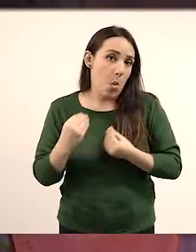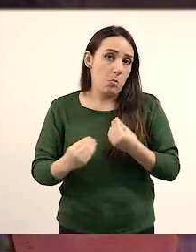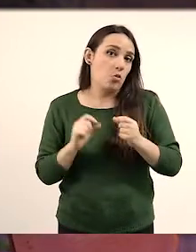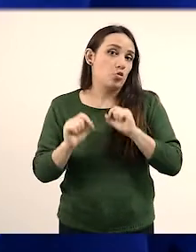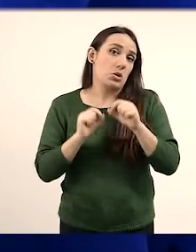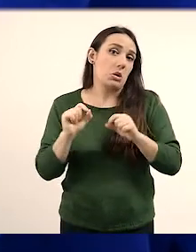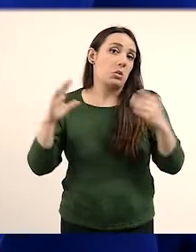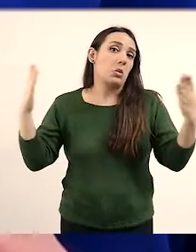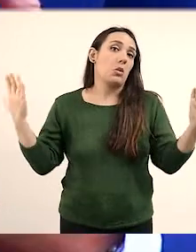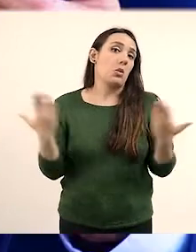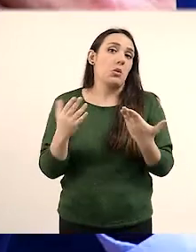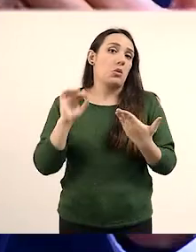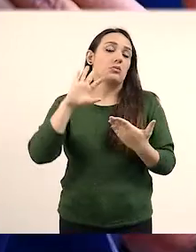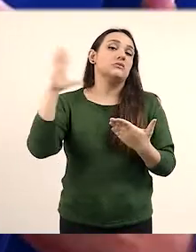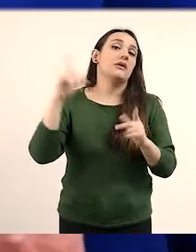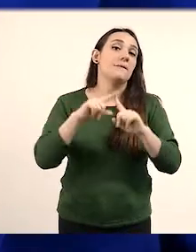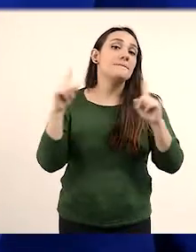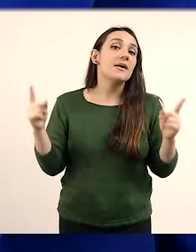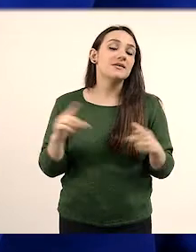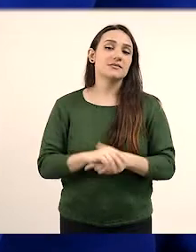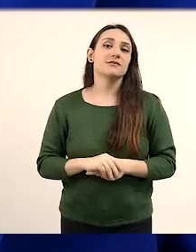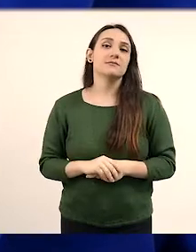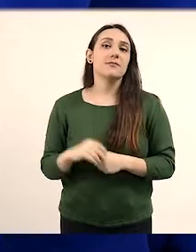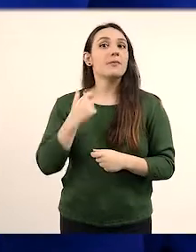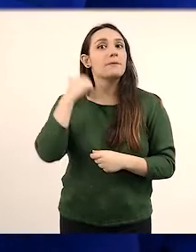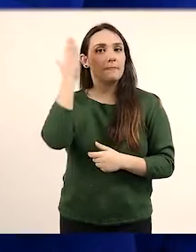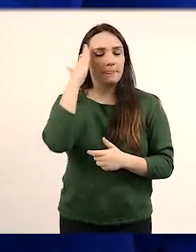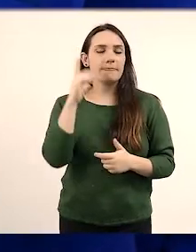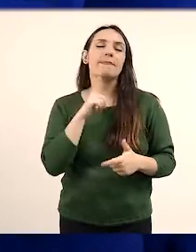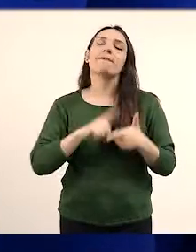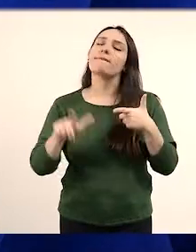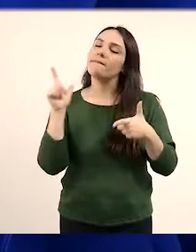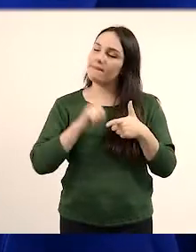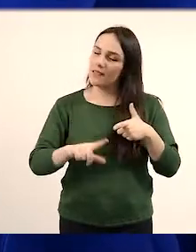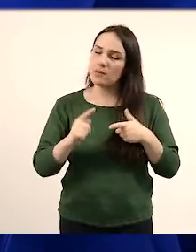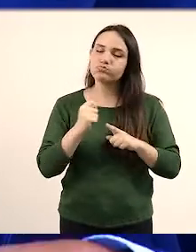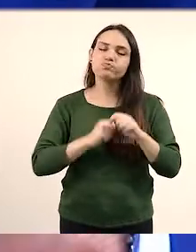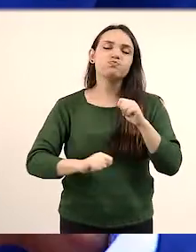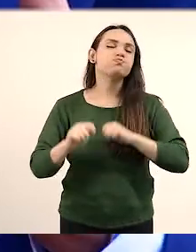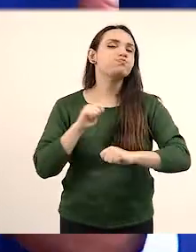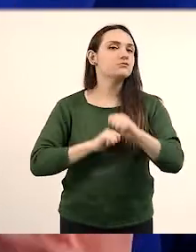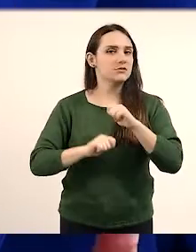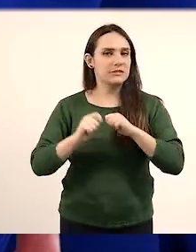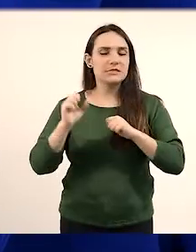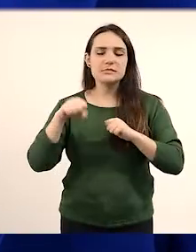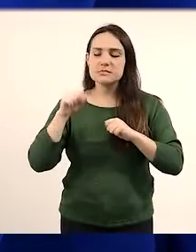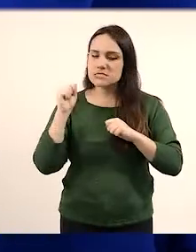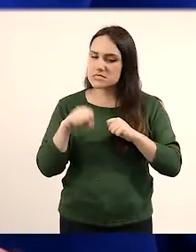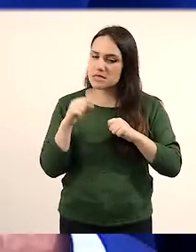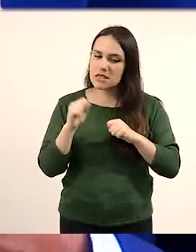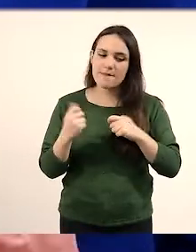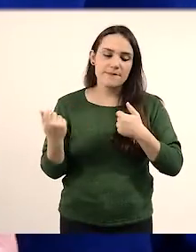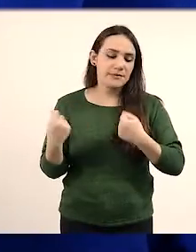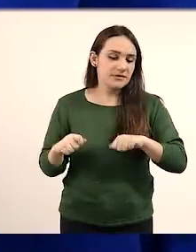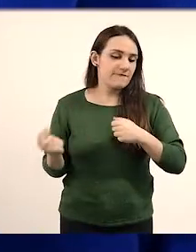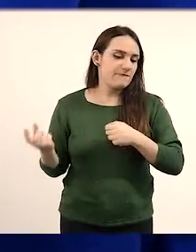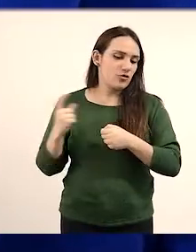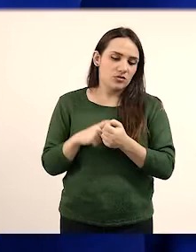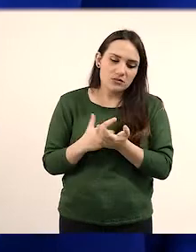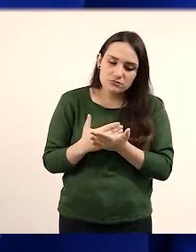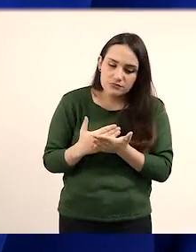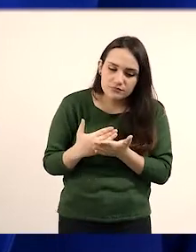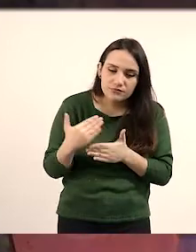destino final dessa crise. Nós sabemos que teremos um grande problema econômico, uma necessidade de retomada. Nós tivemos outros